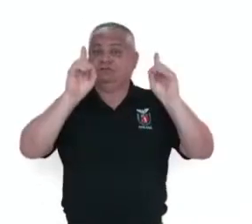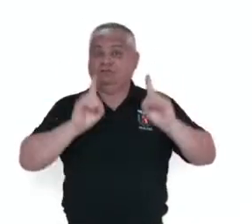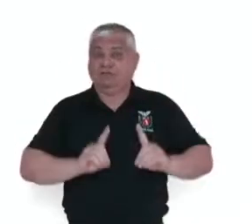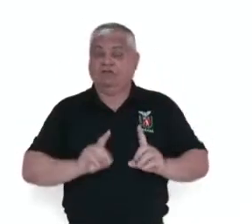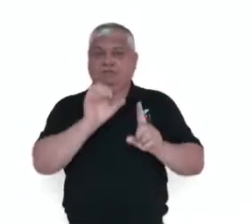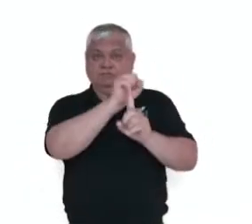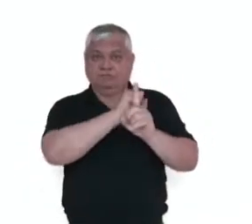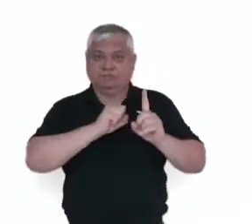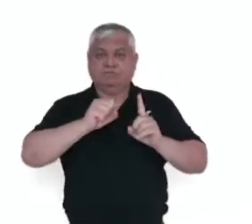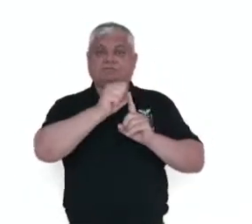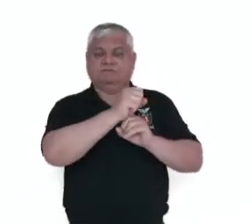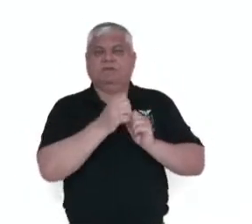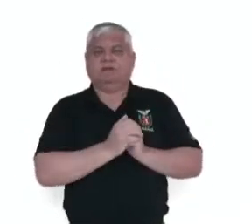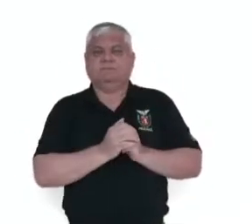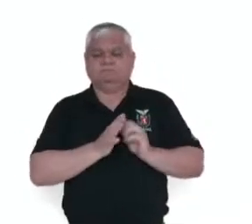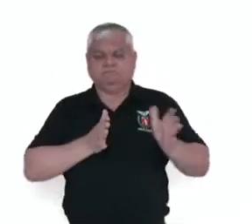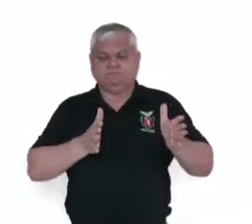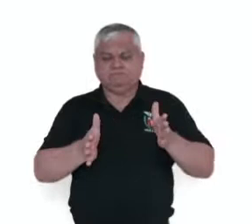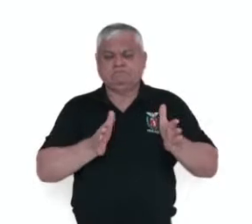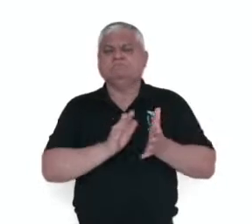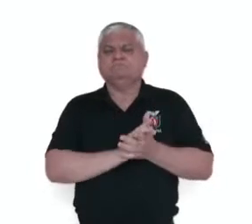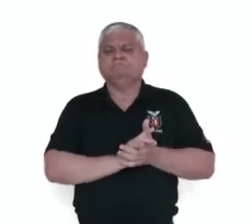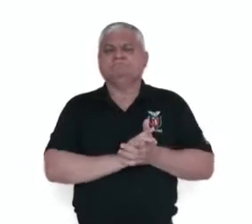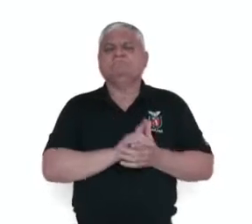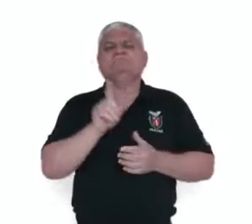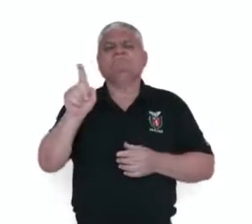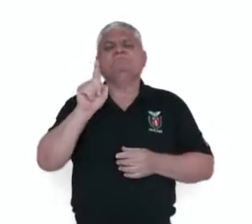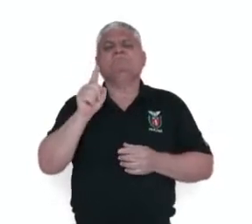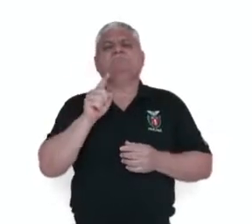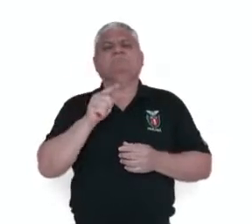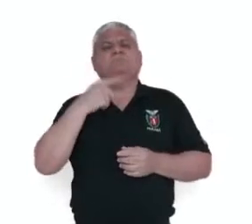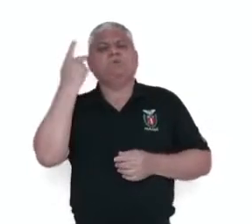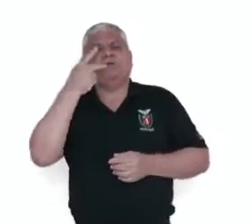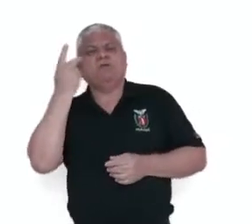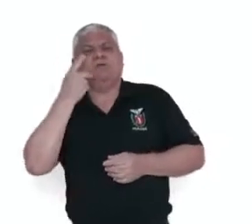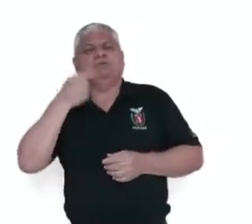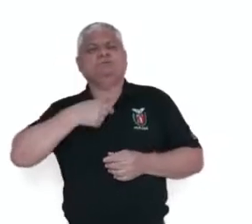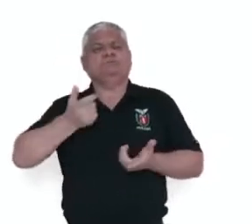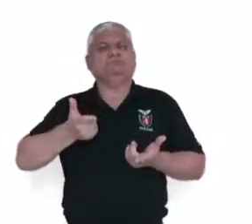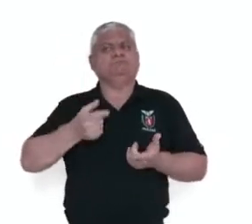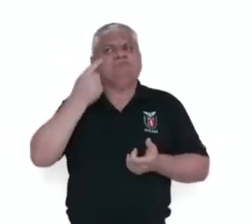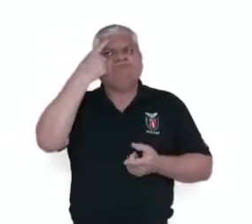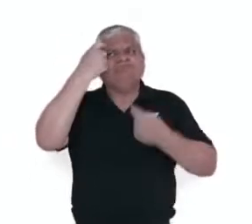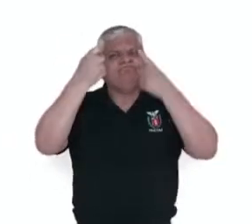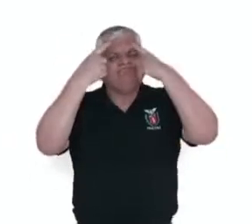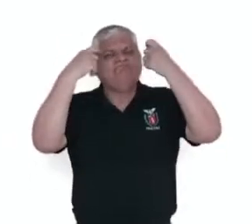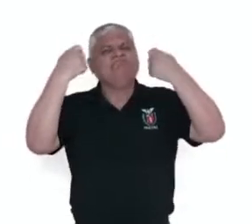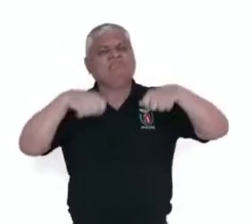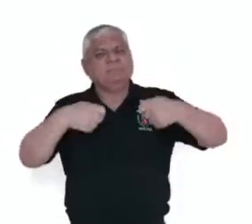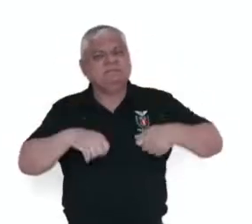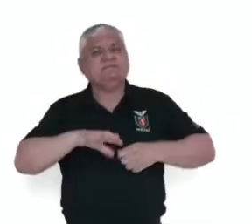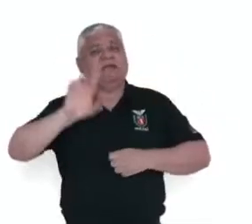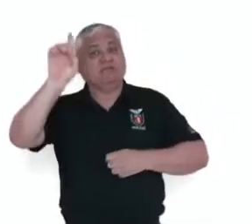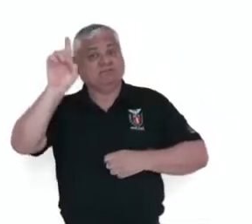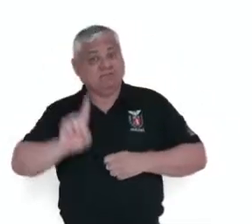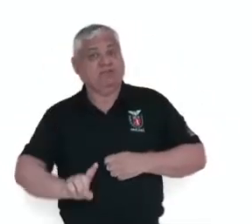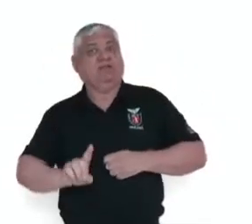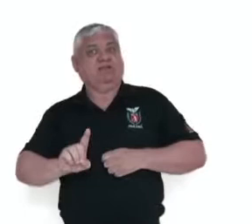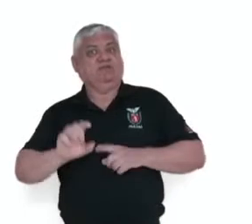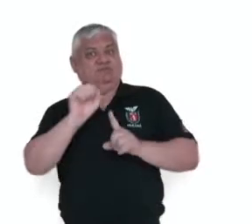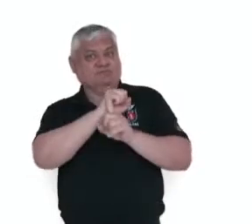implantados em período de supressão dos direitos políticos e de redução dos direitos